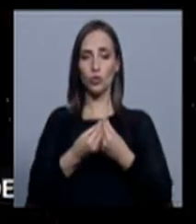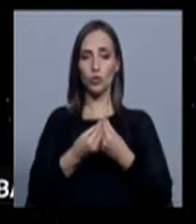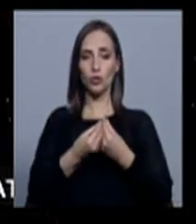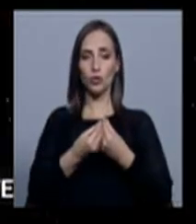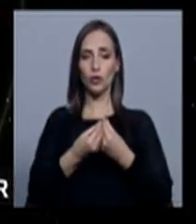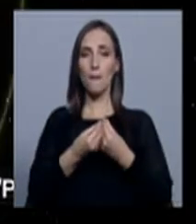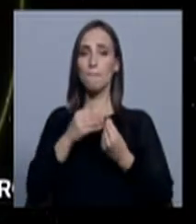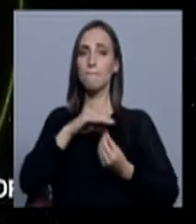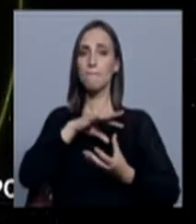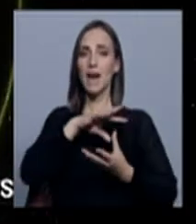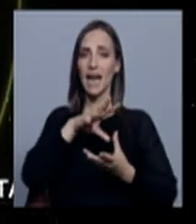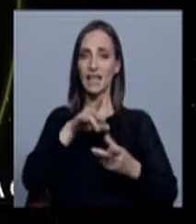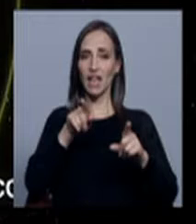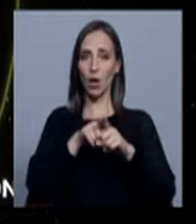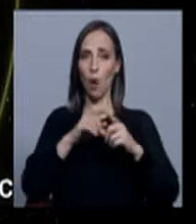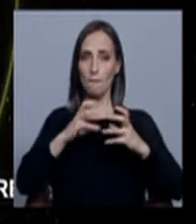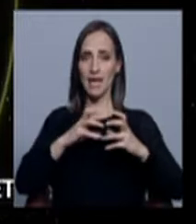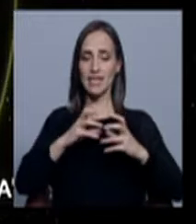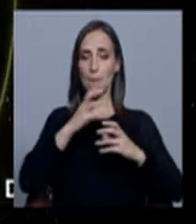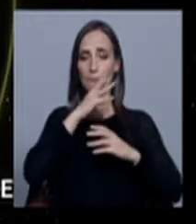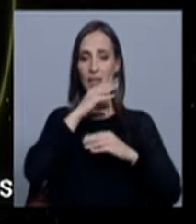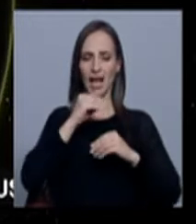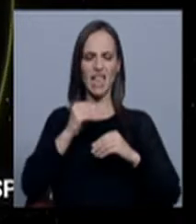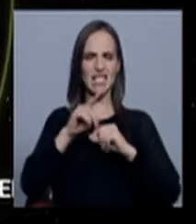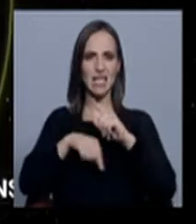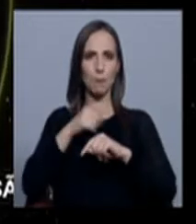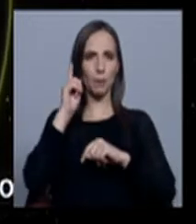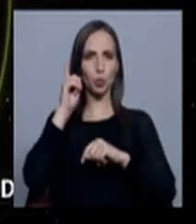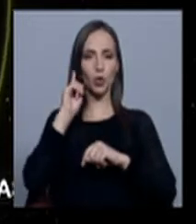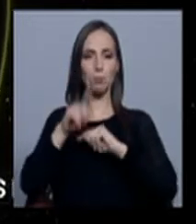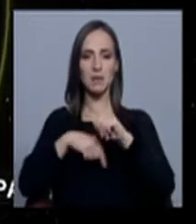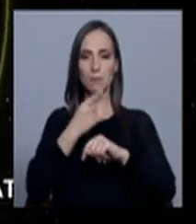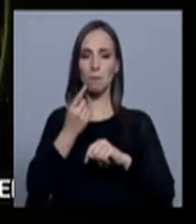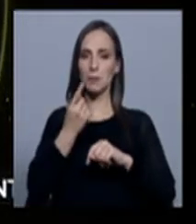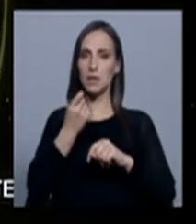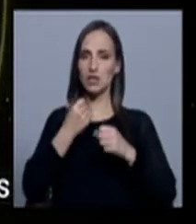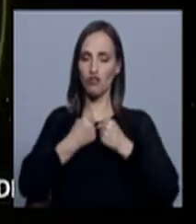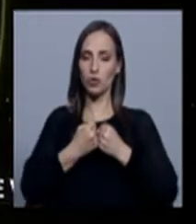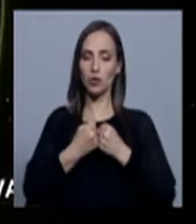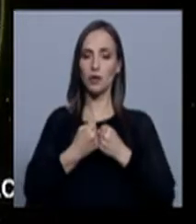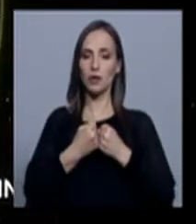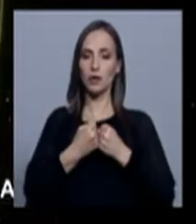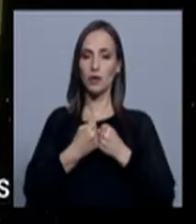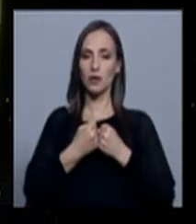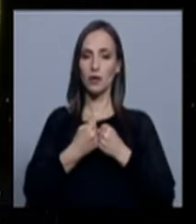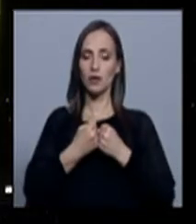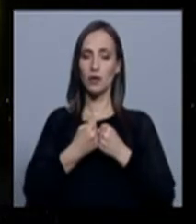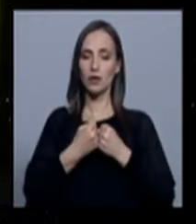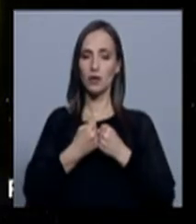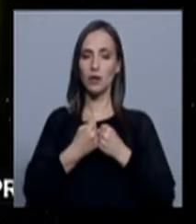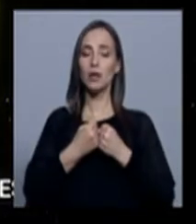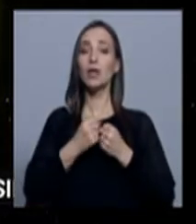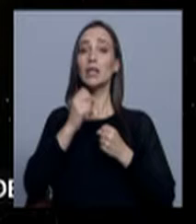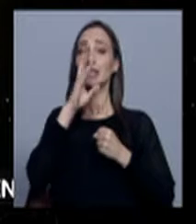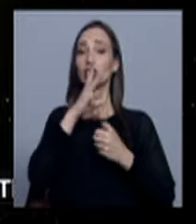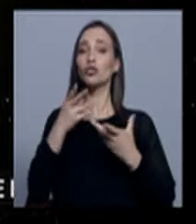planeta com uma massa da Terra, isso é sempre fundamental. Tem sempre que haver aqui um impacto nesta história. Mas, se isto é uma espécie de bilhar, não é? Exato, mas se juntarmos